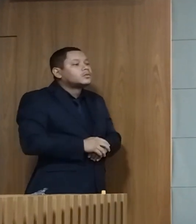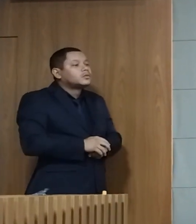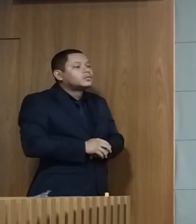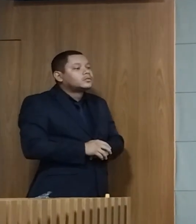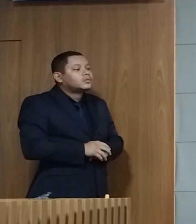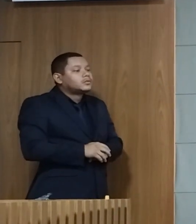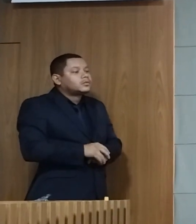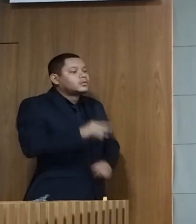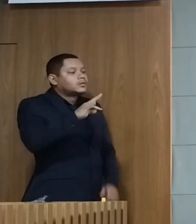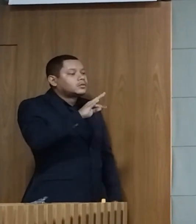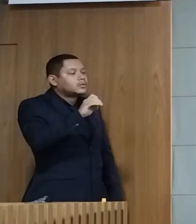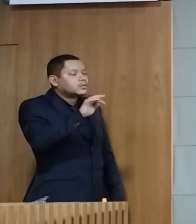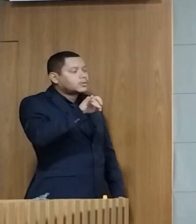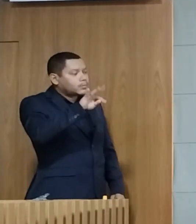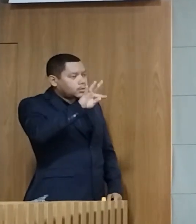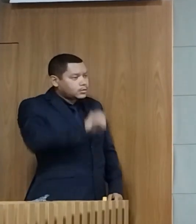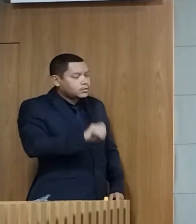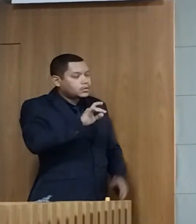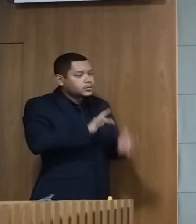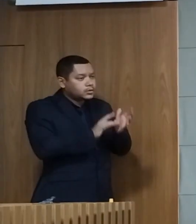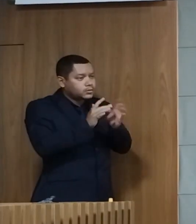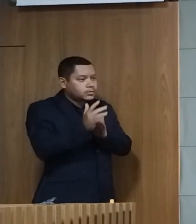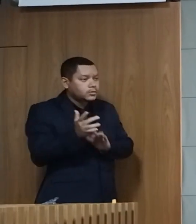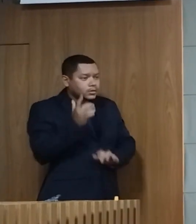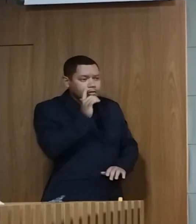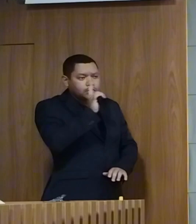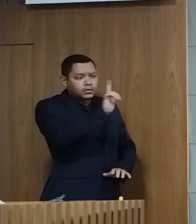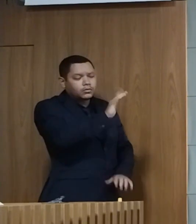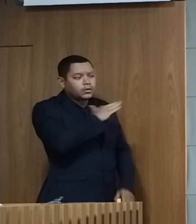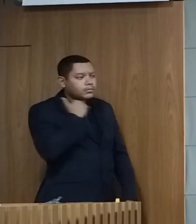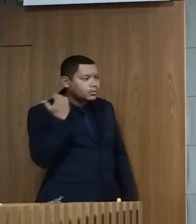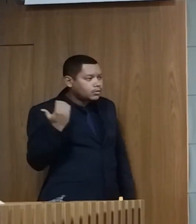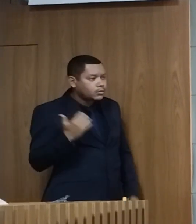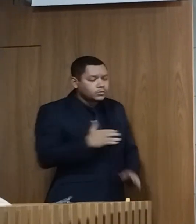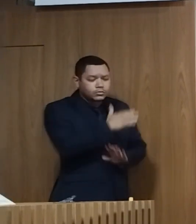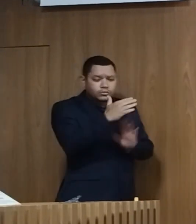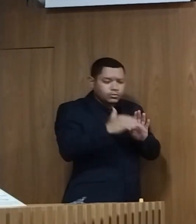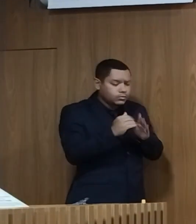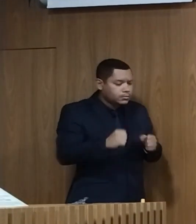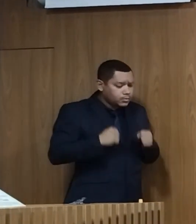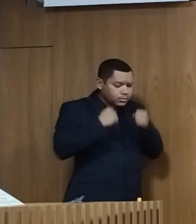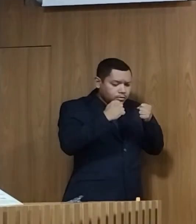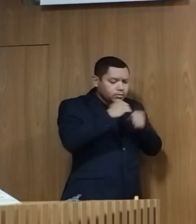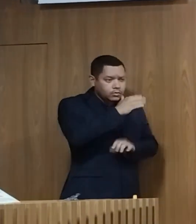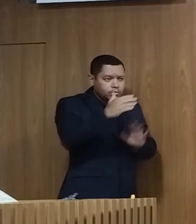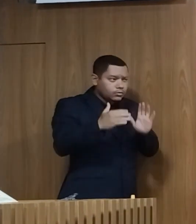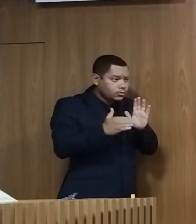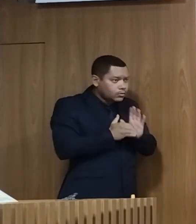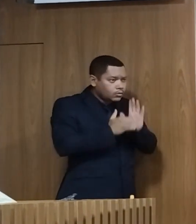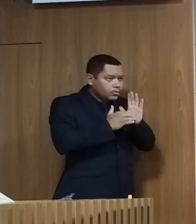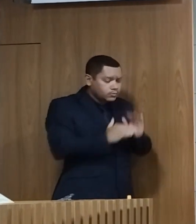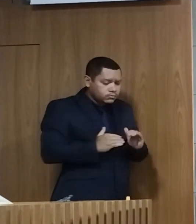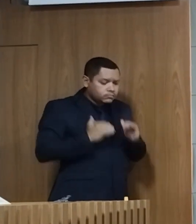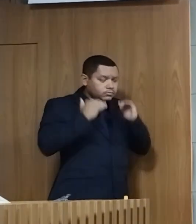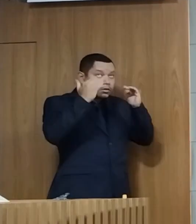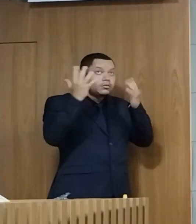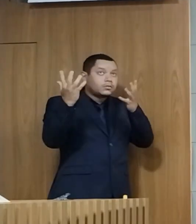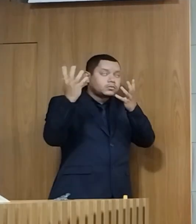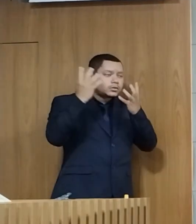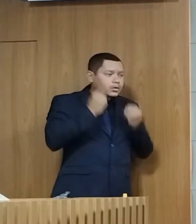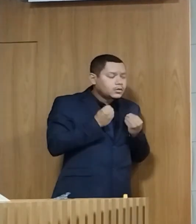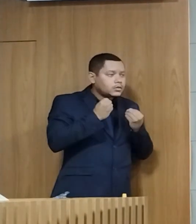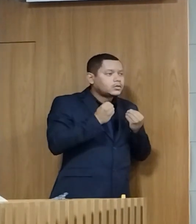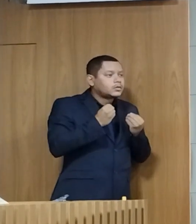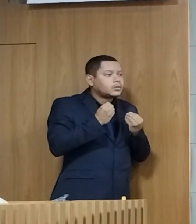Testamento? Jesus, que venceu a morte, diz: todo o poder e toda autoridade me foram dadas.